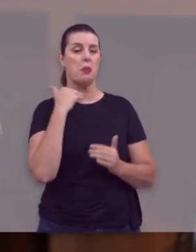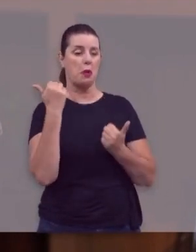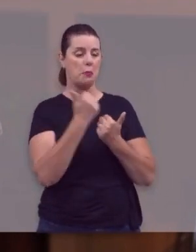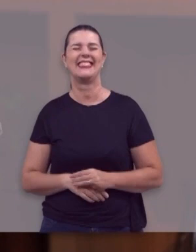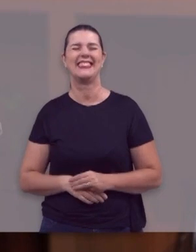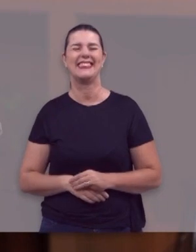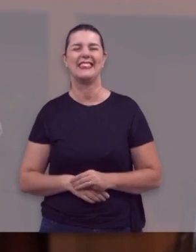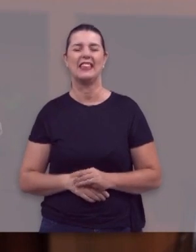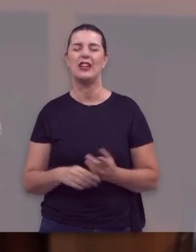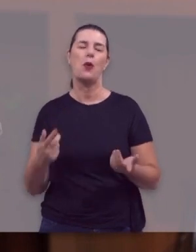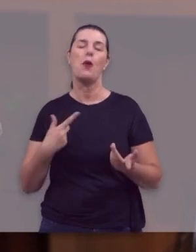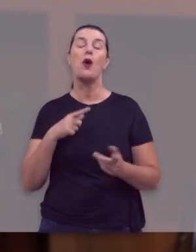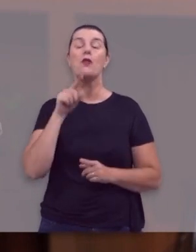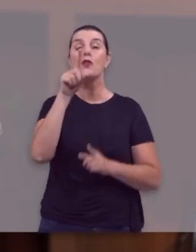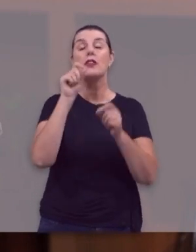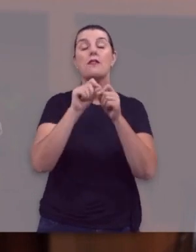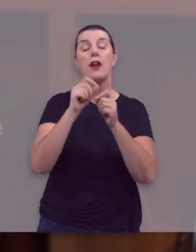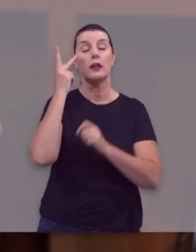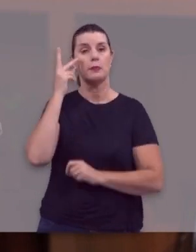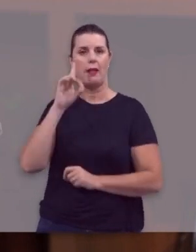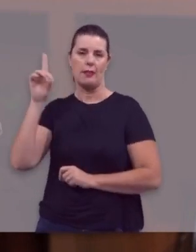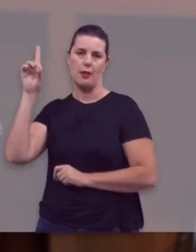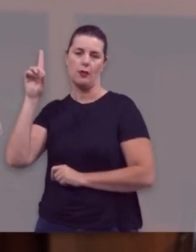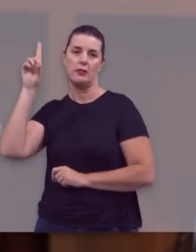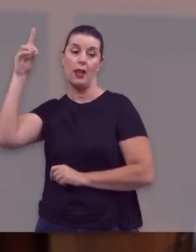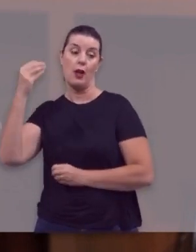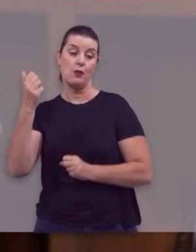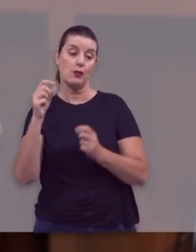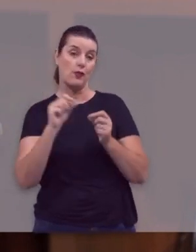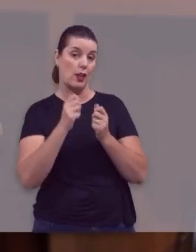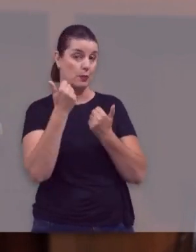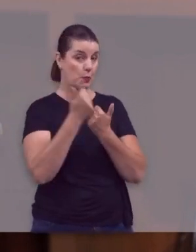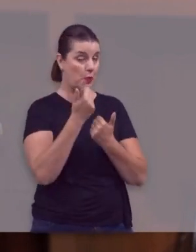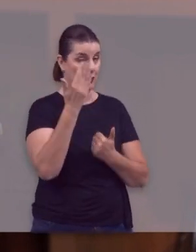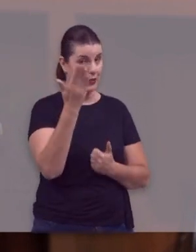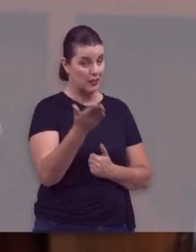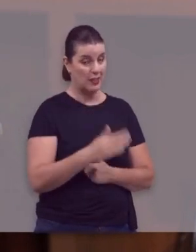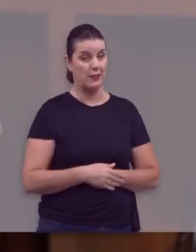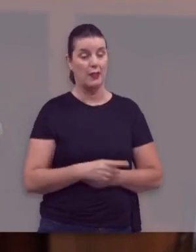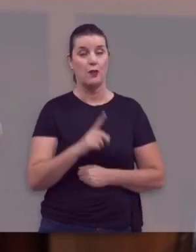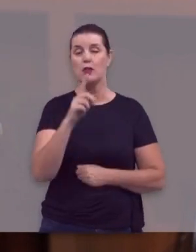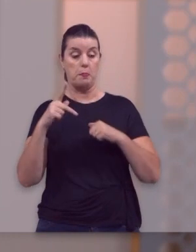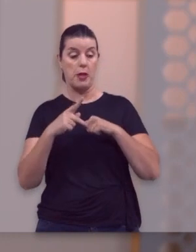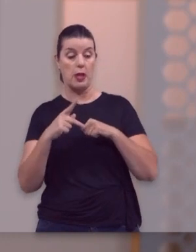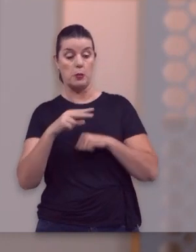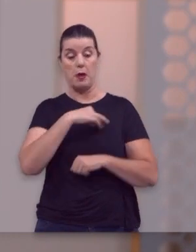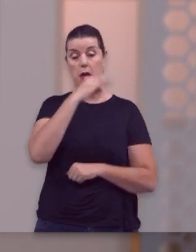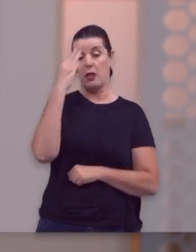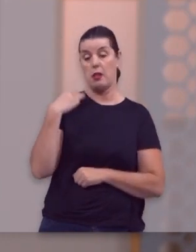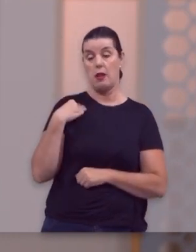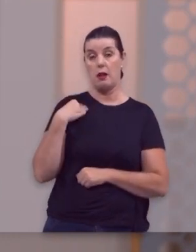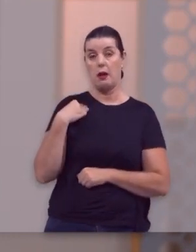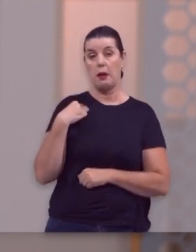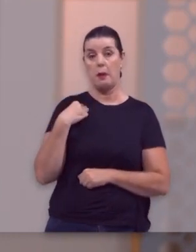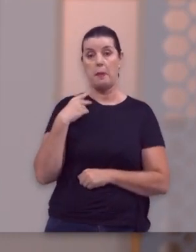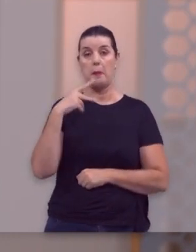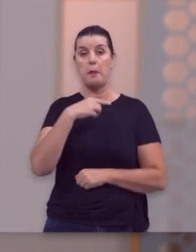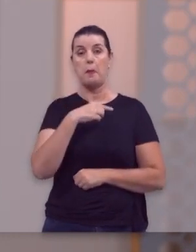inerrante no seu registro, infalível nas suas promessas, suficiente para nós conhecermos a